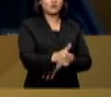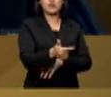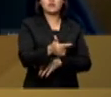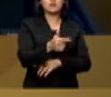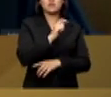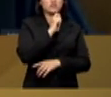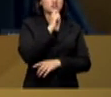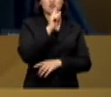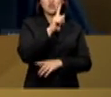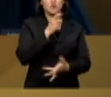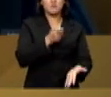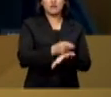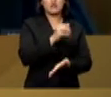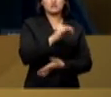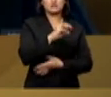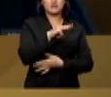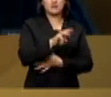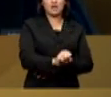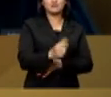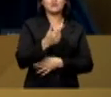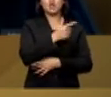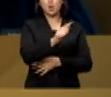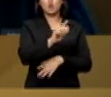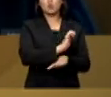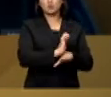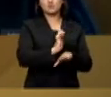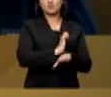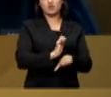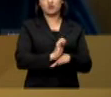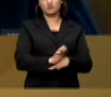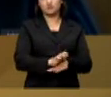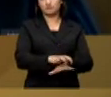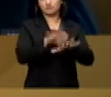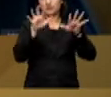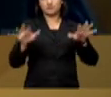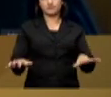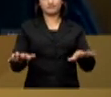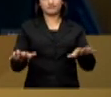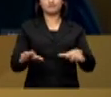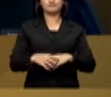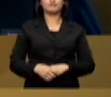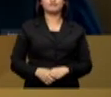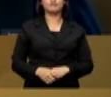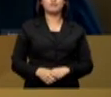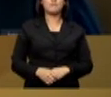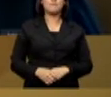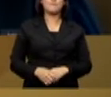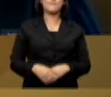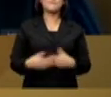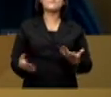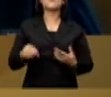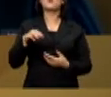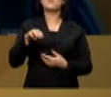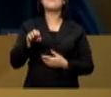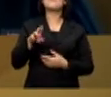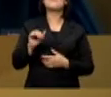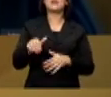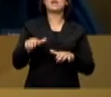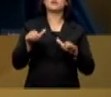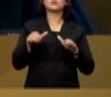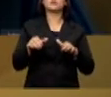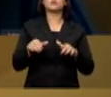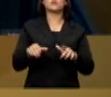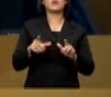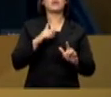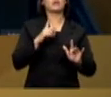ICMS, localizado em outra unidade federada. Quanto ao mérito, antes da